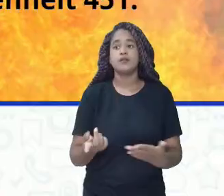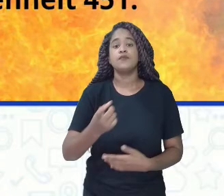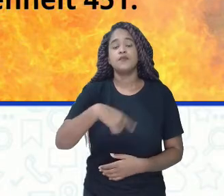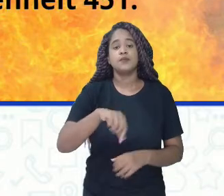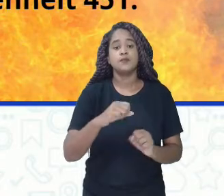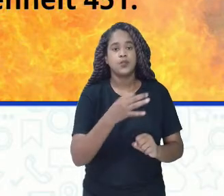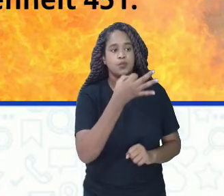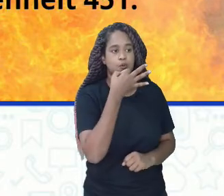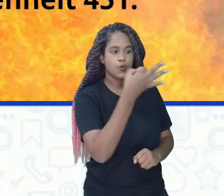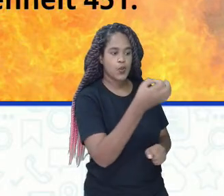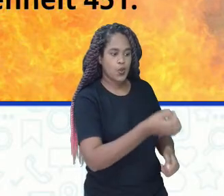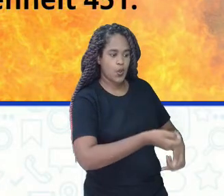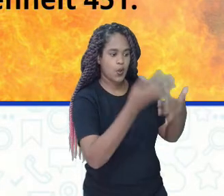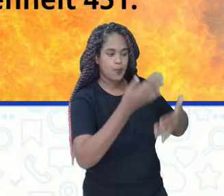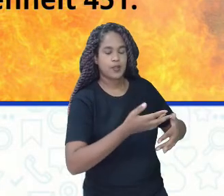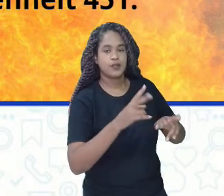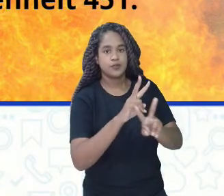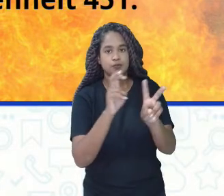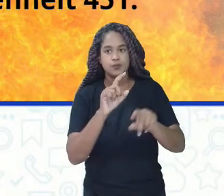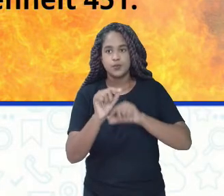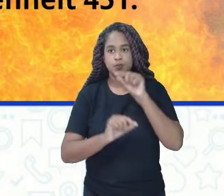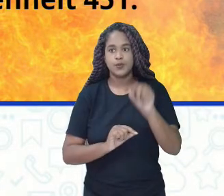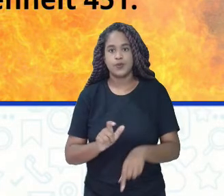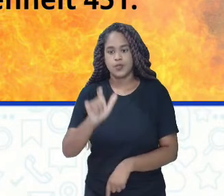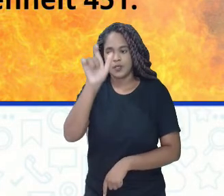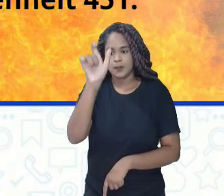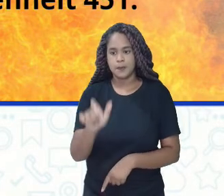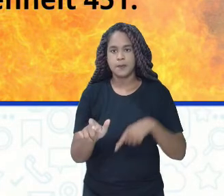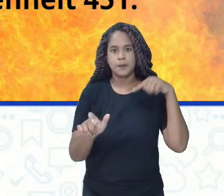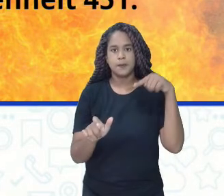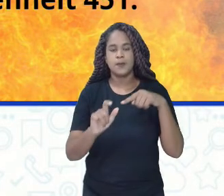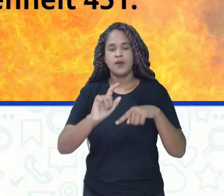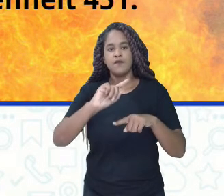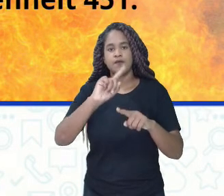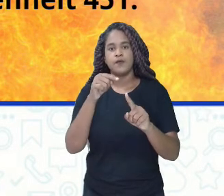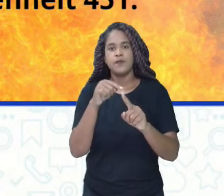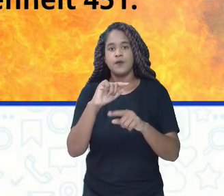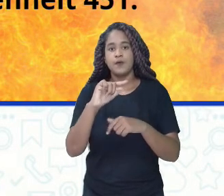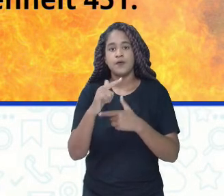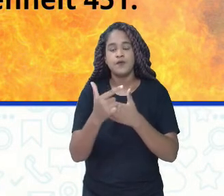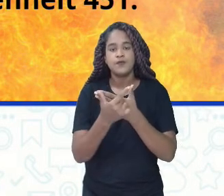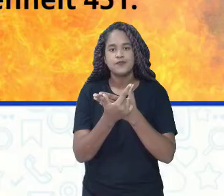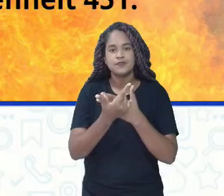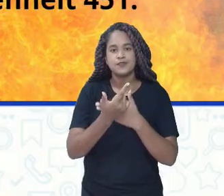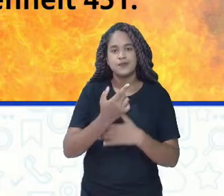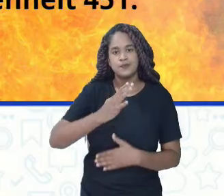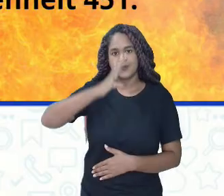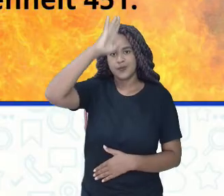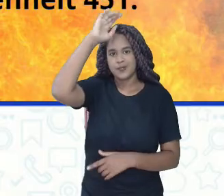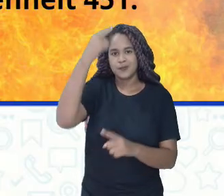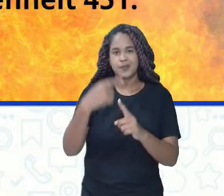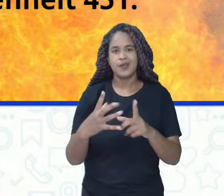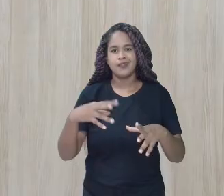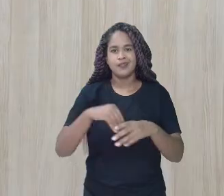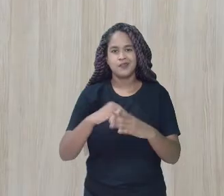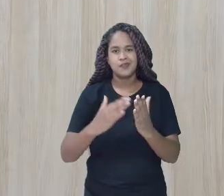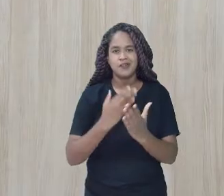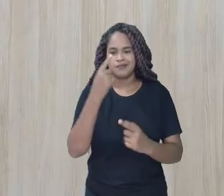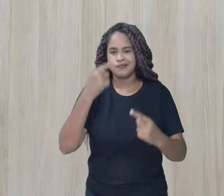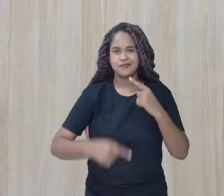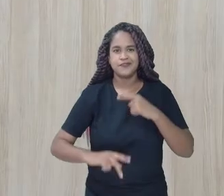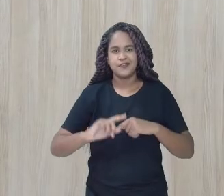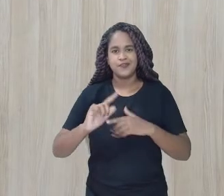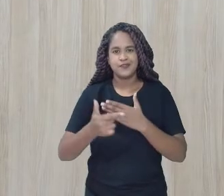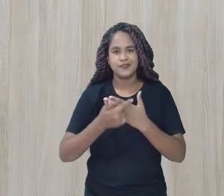um comentário sobre a figura do bombeiro, que tem o seu papel completamente distorcido lá em Fahrenheit 451, que